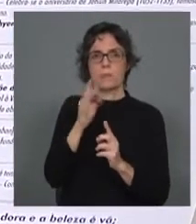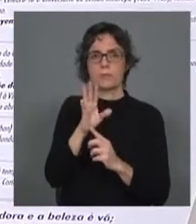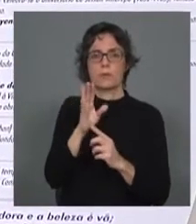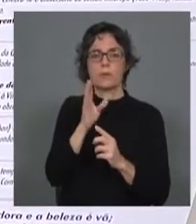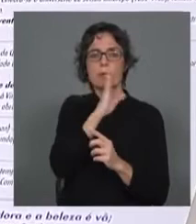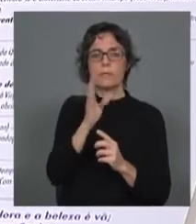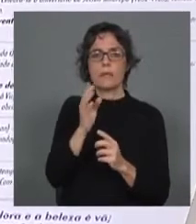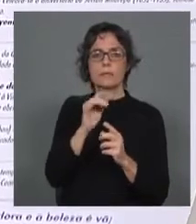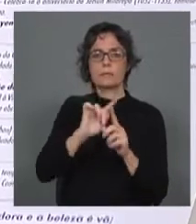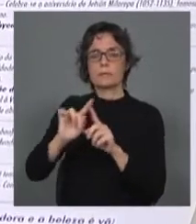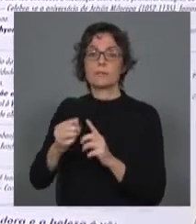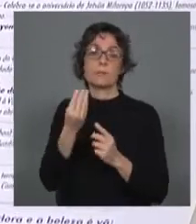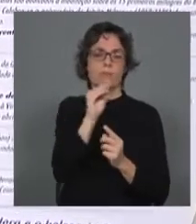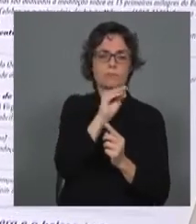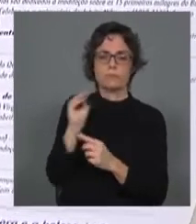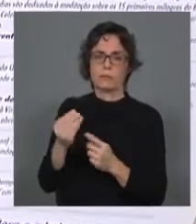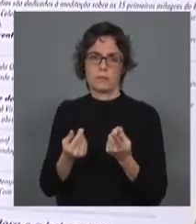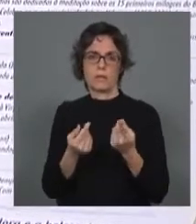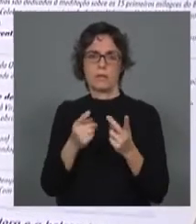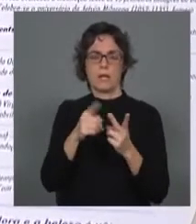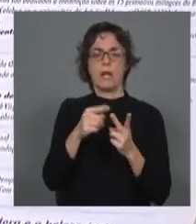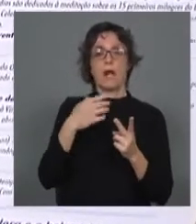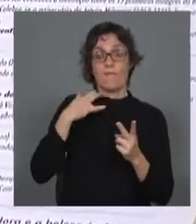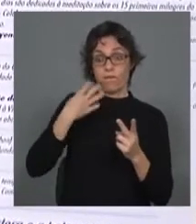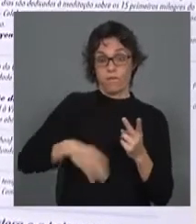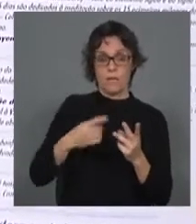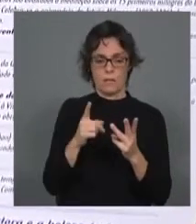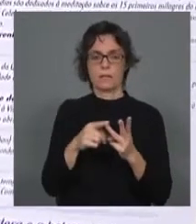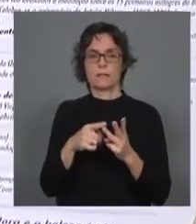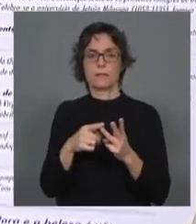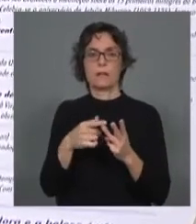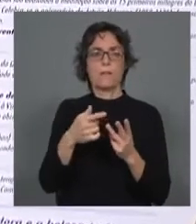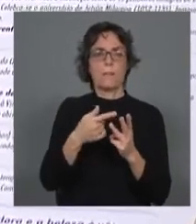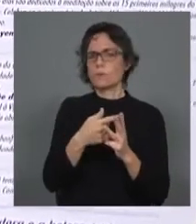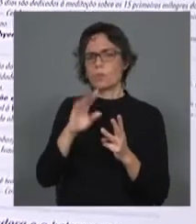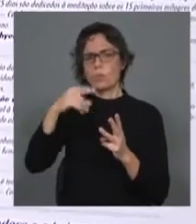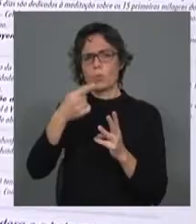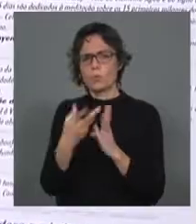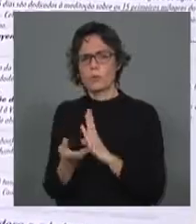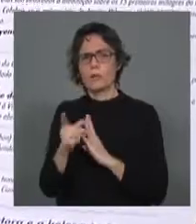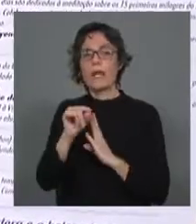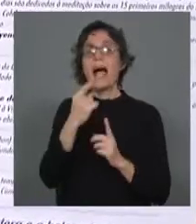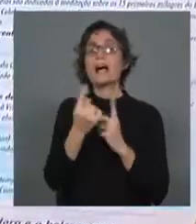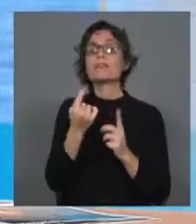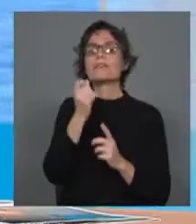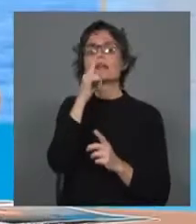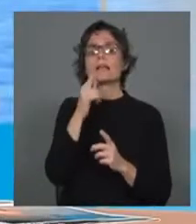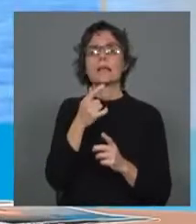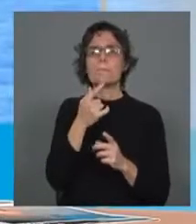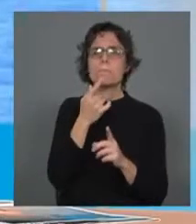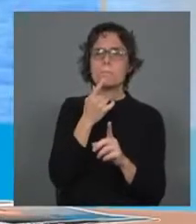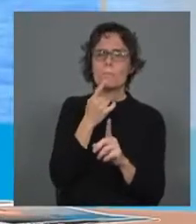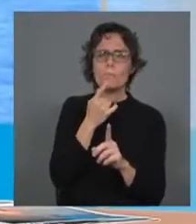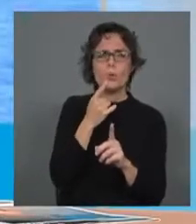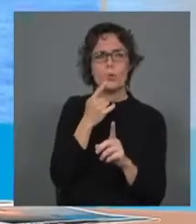alimentação diferenciada, vestimentas diferenciadas, e muitas vezes aquele que não participa dessa fé não consegue